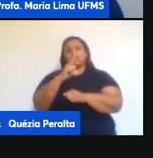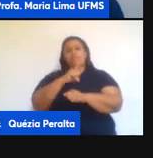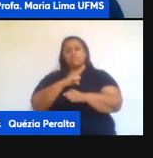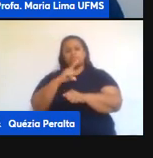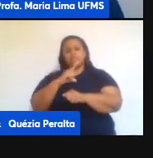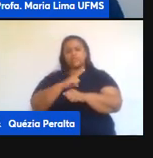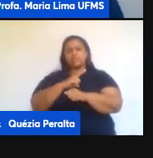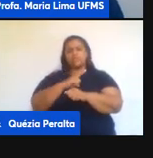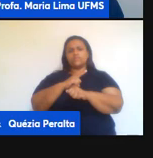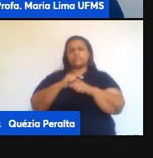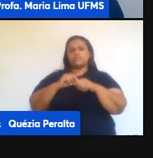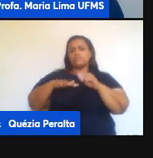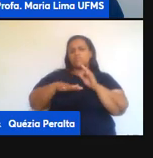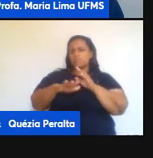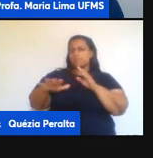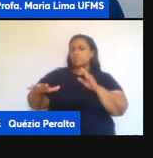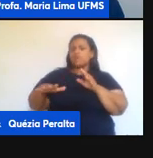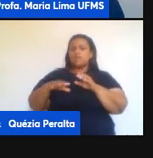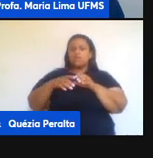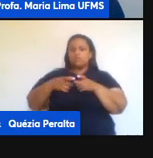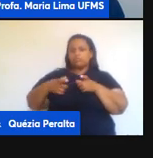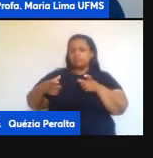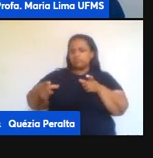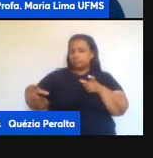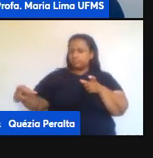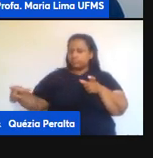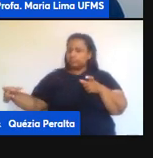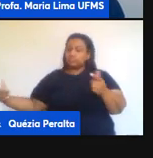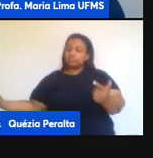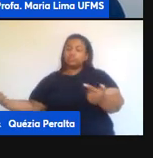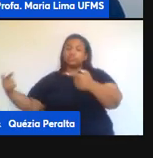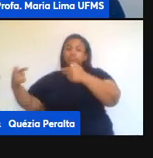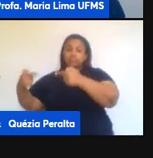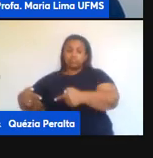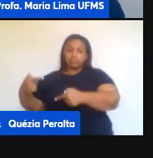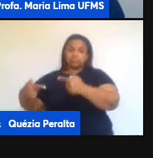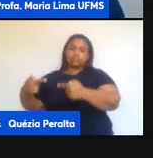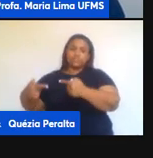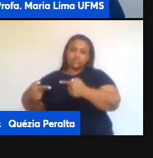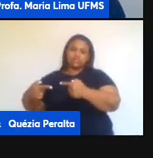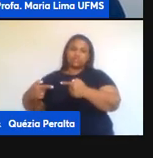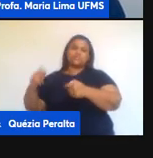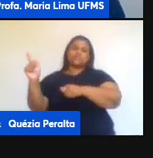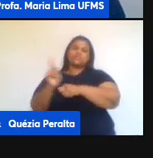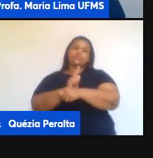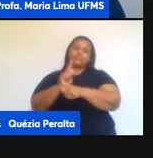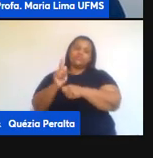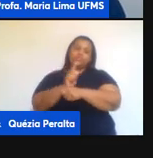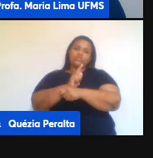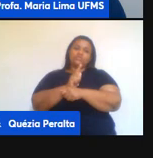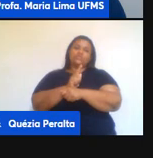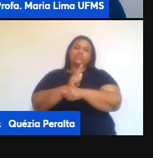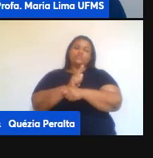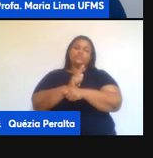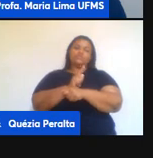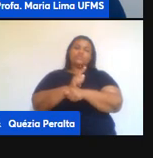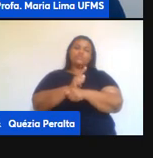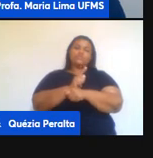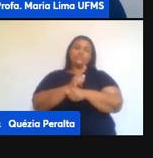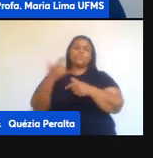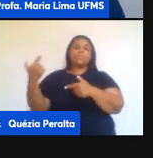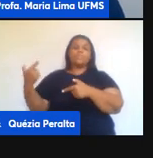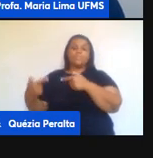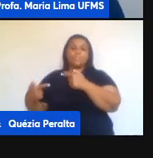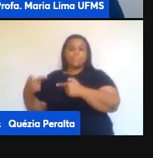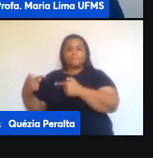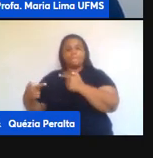político que está embutido na ideia de ser gestor, de ser gestora. Na dimensão do político, as